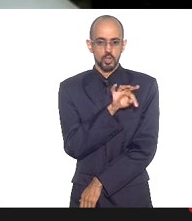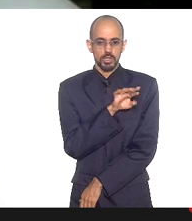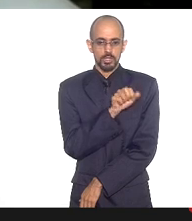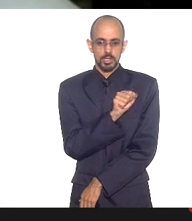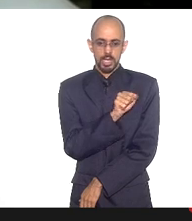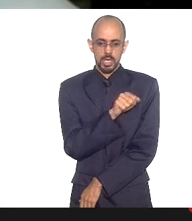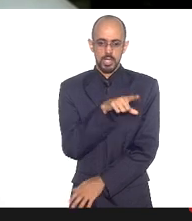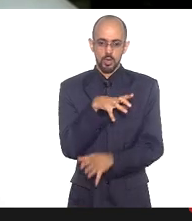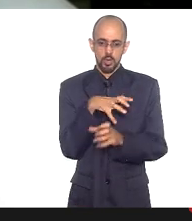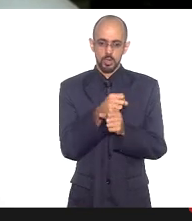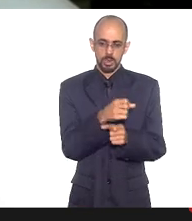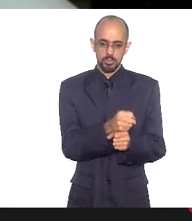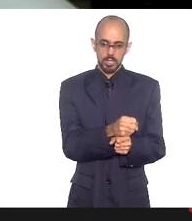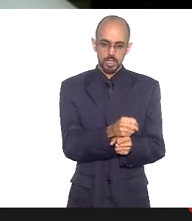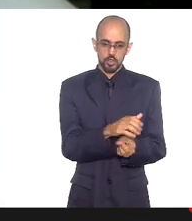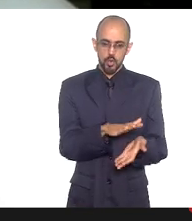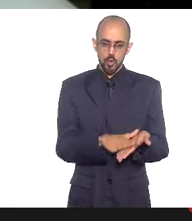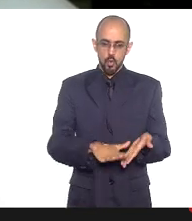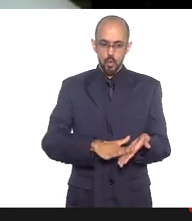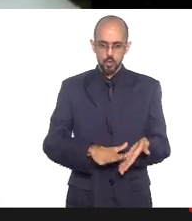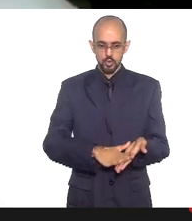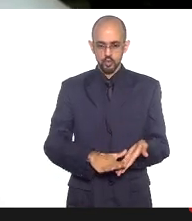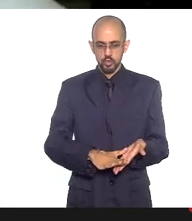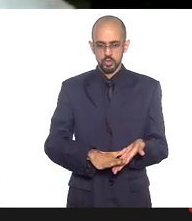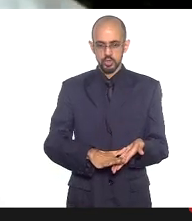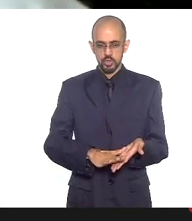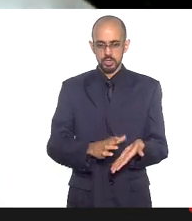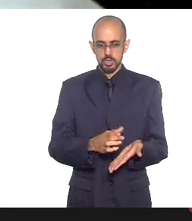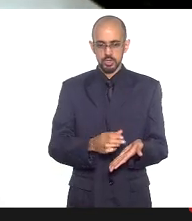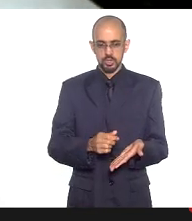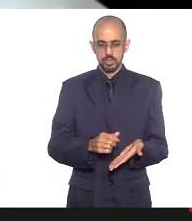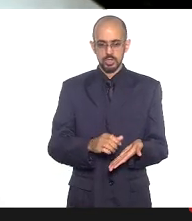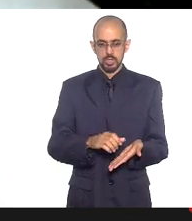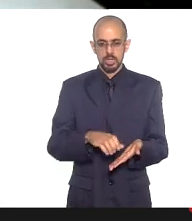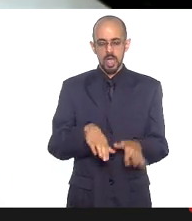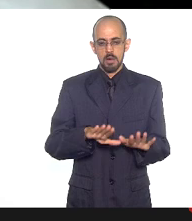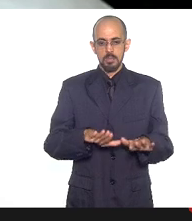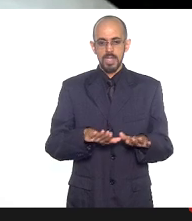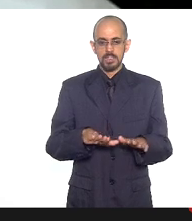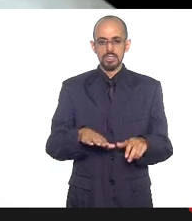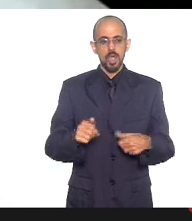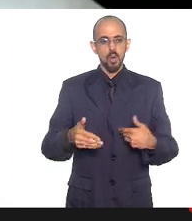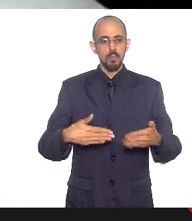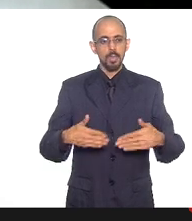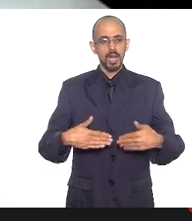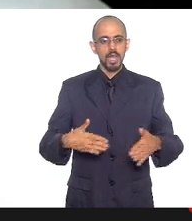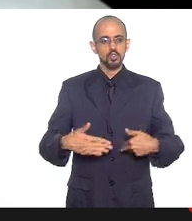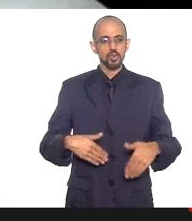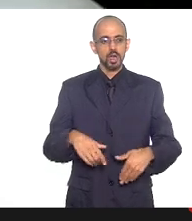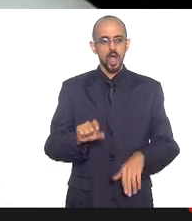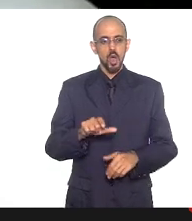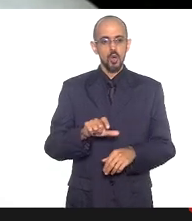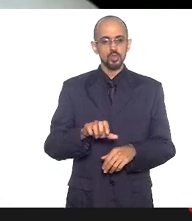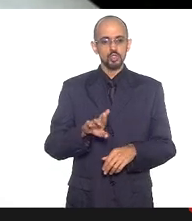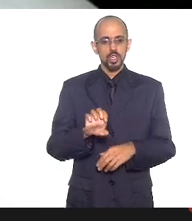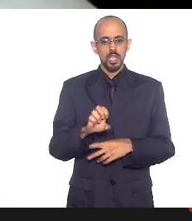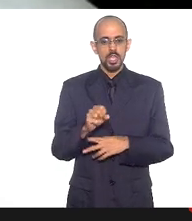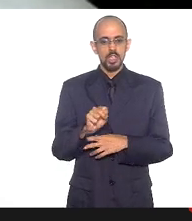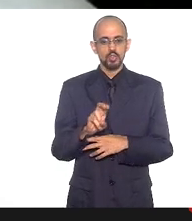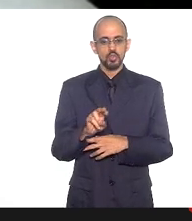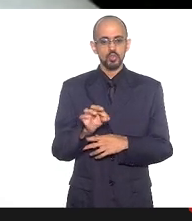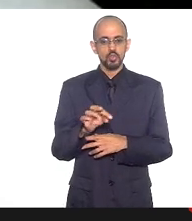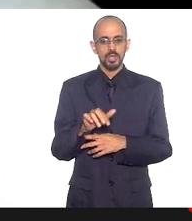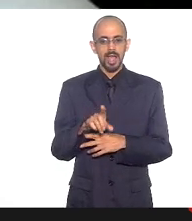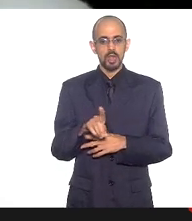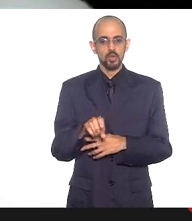contábil, de custos, despesas, etc. E auditoria operacional de custos e resultados, alguém faz nesses